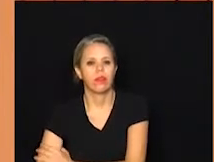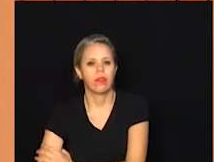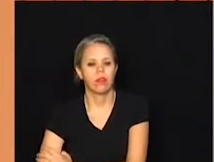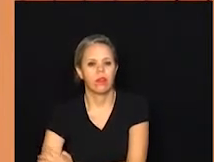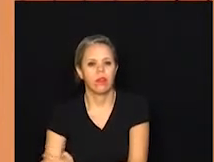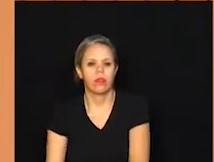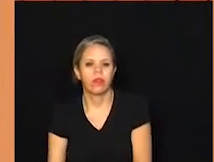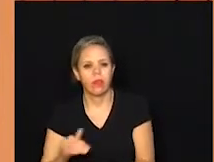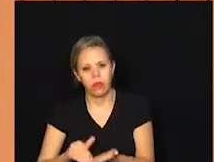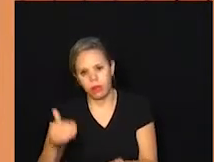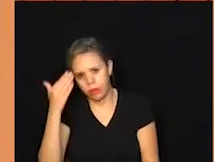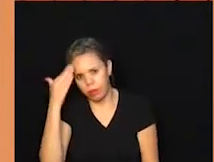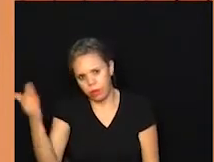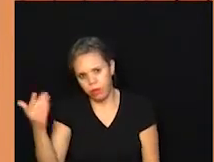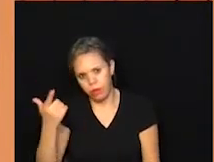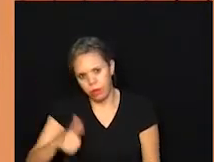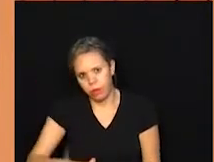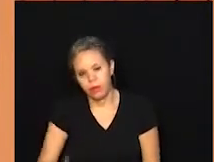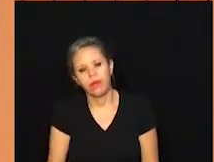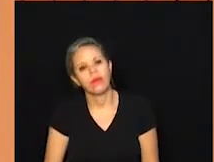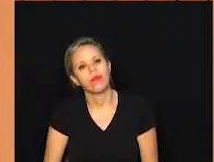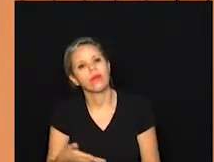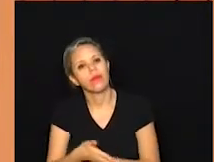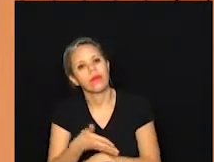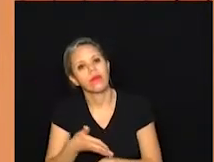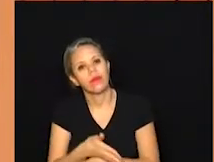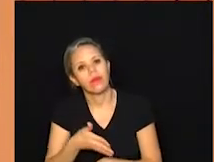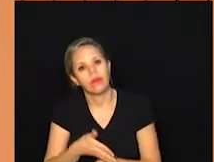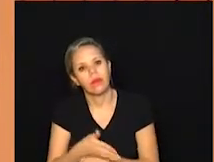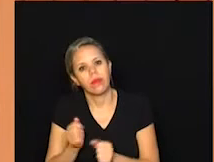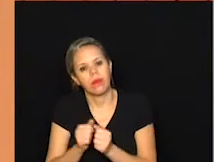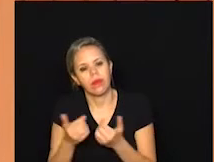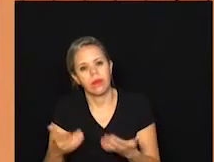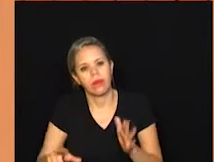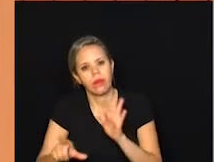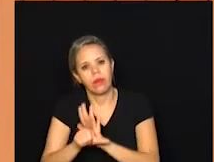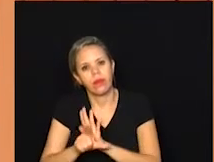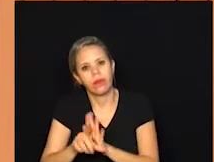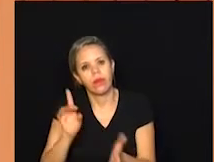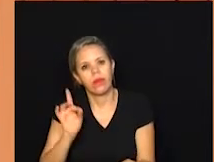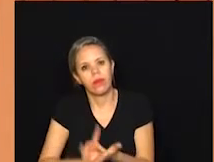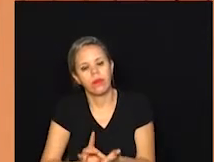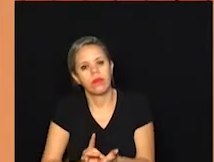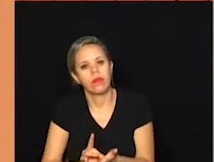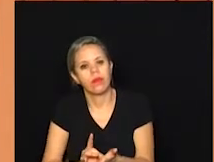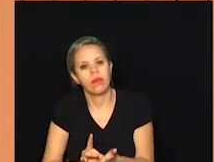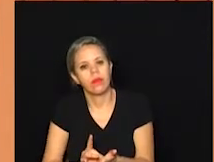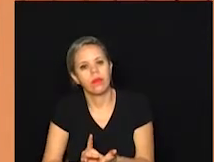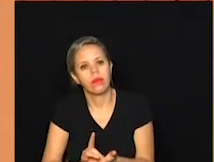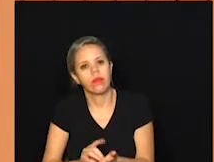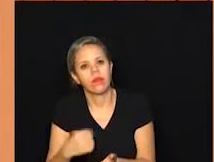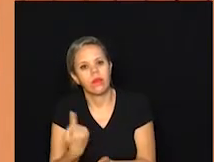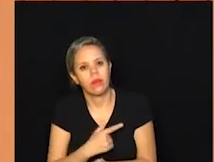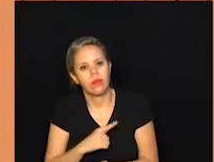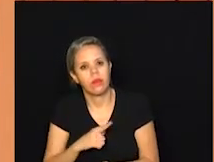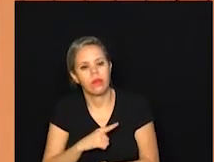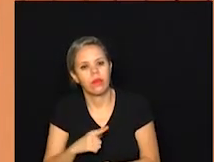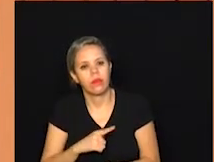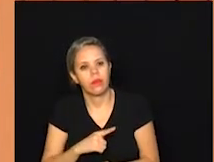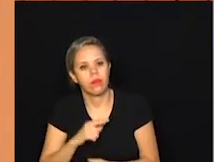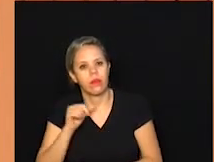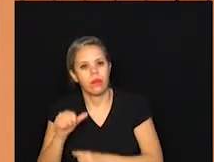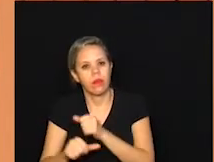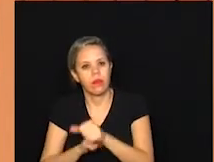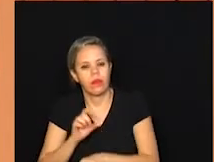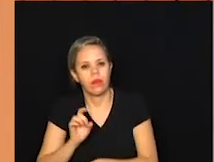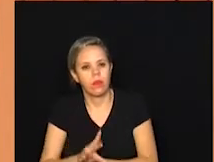Secretária, eu que agradeço mais uma vez a sua participação aqui. Essa lei, de fato, ela é determinante para que a gente tenha uma mudança não